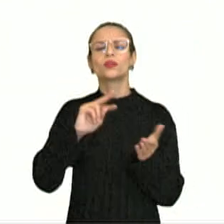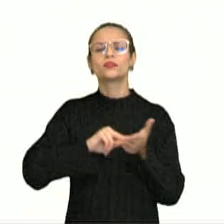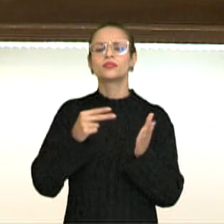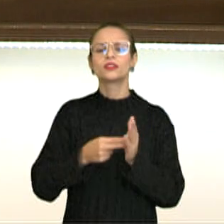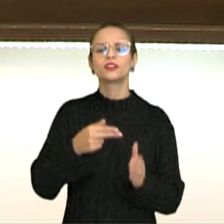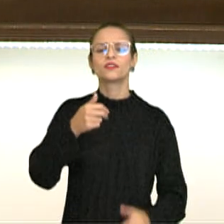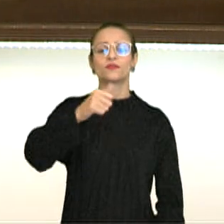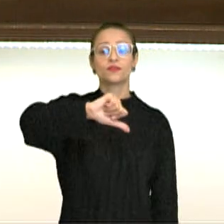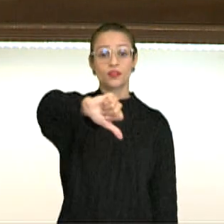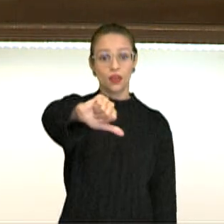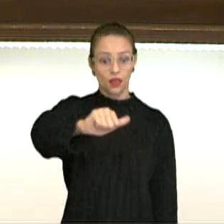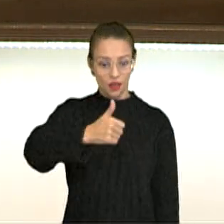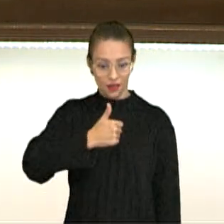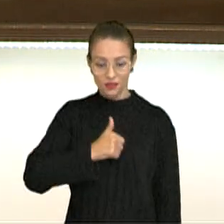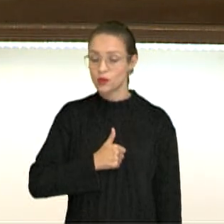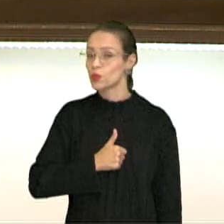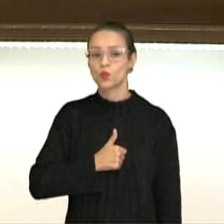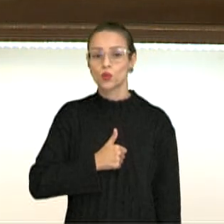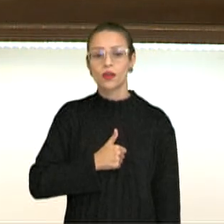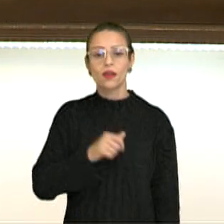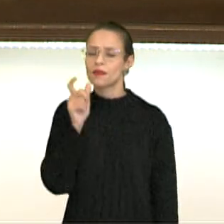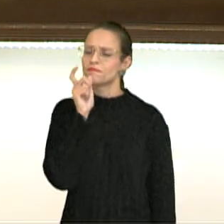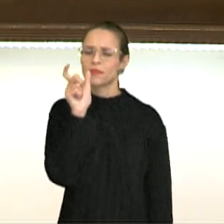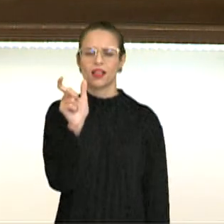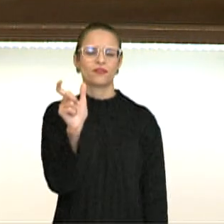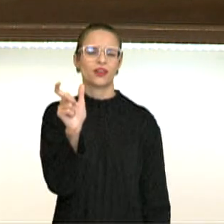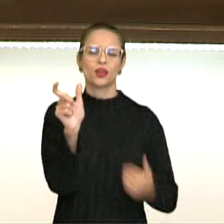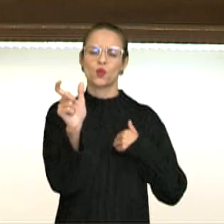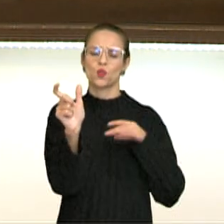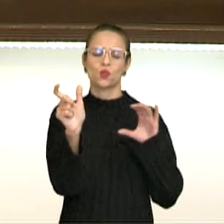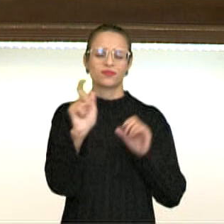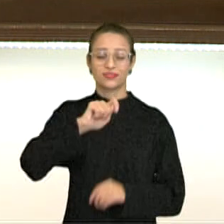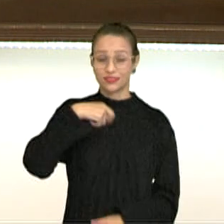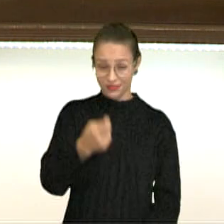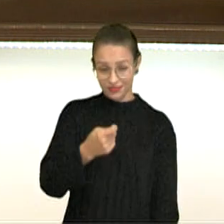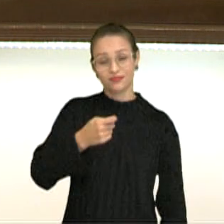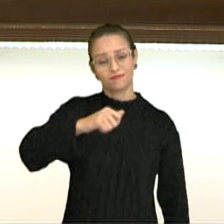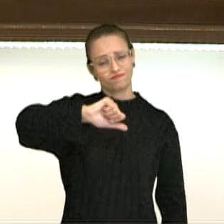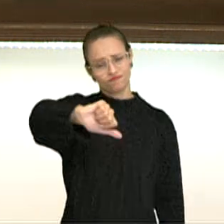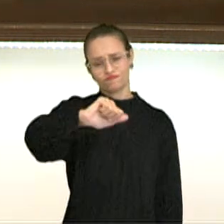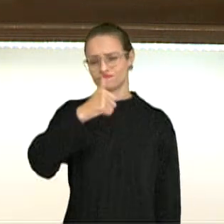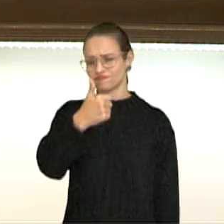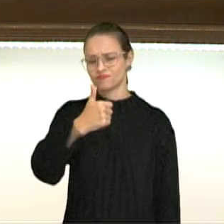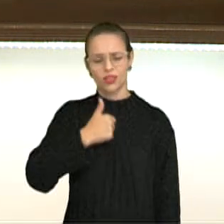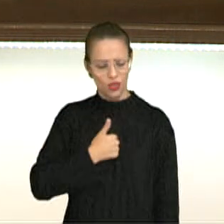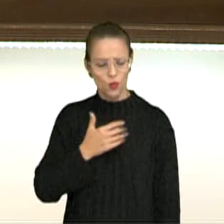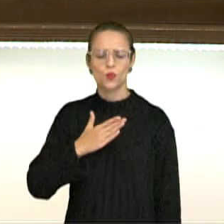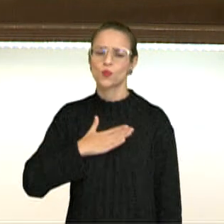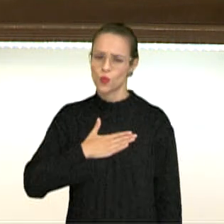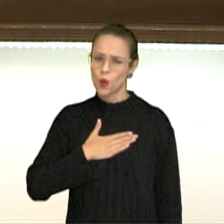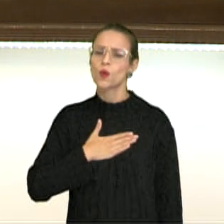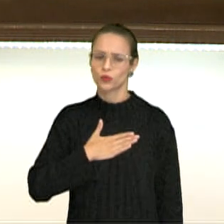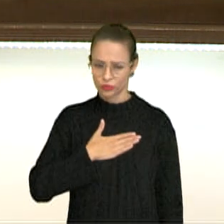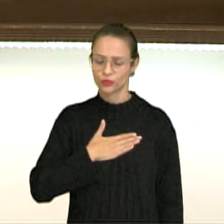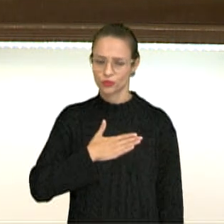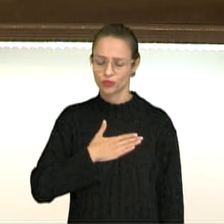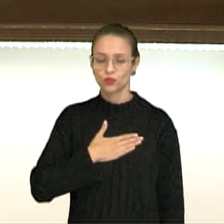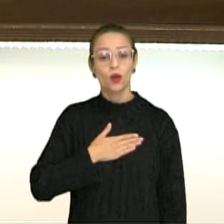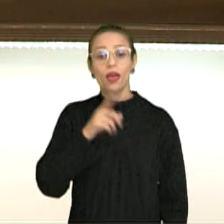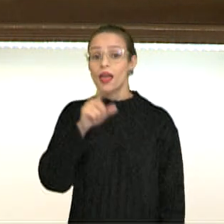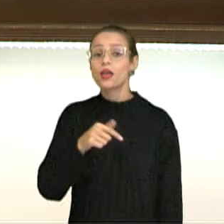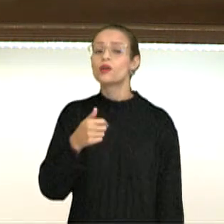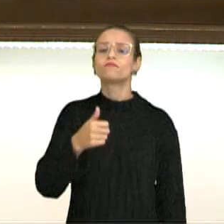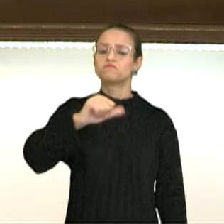resiliente? Resiliente é uma das minhas palavras favoritas. Eu gosto de me considerar uma pessoa resiliente. O que é